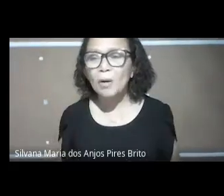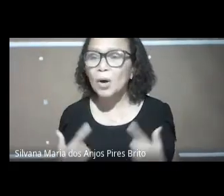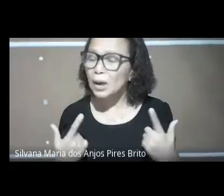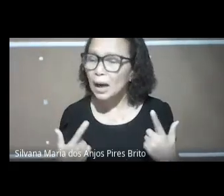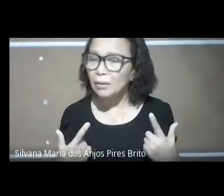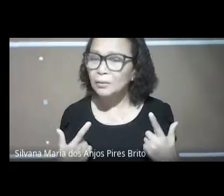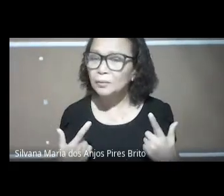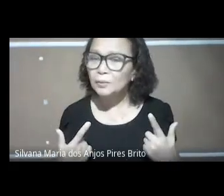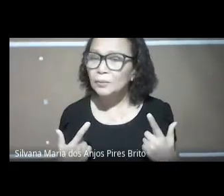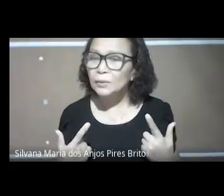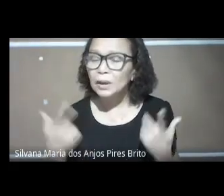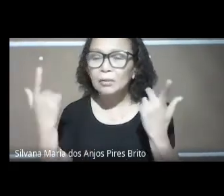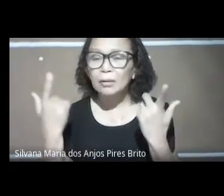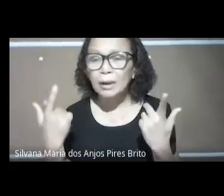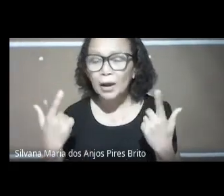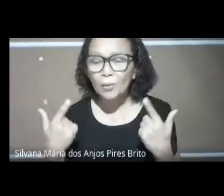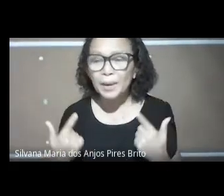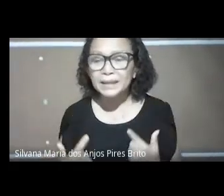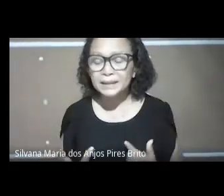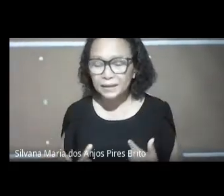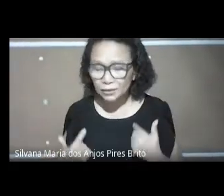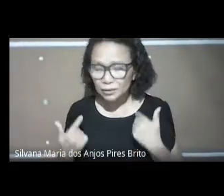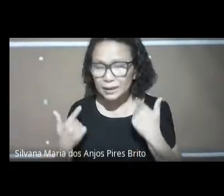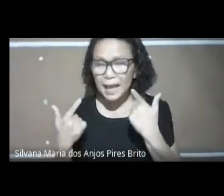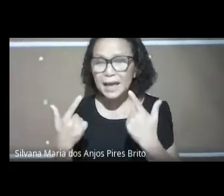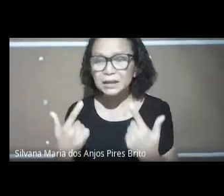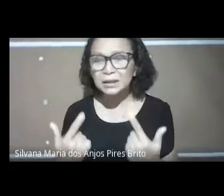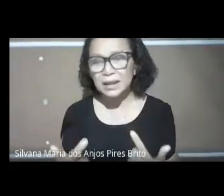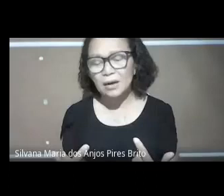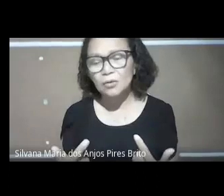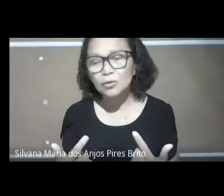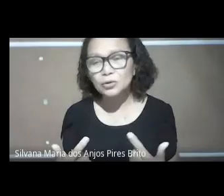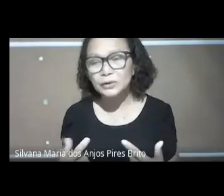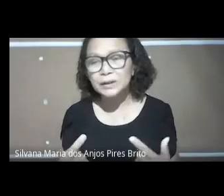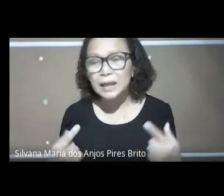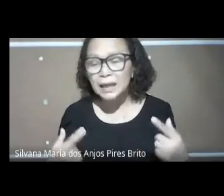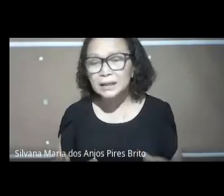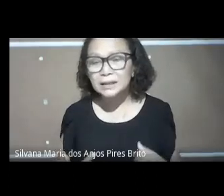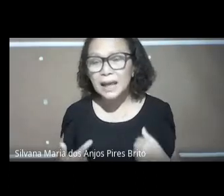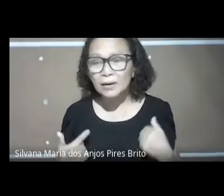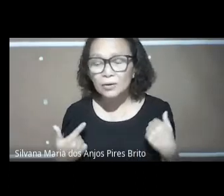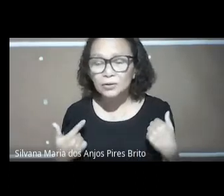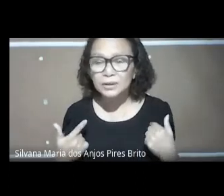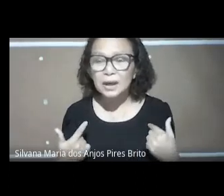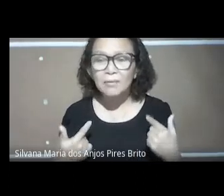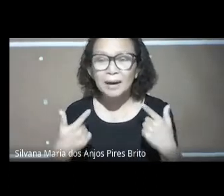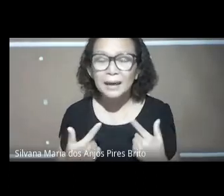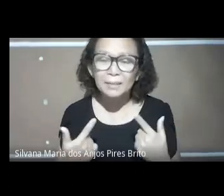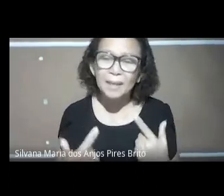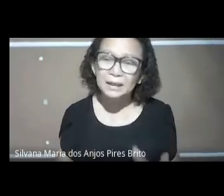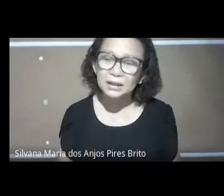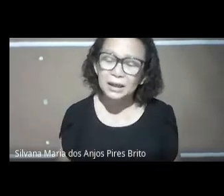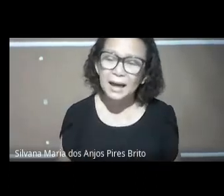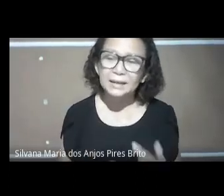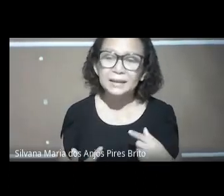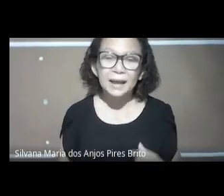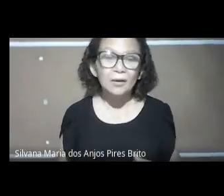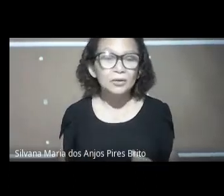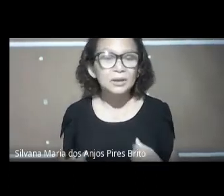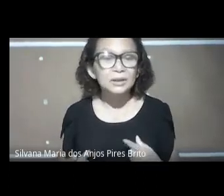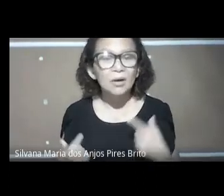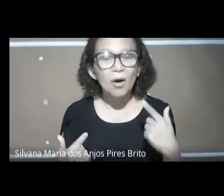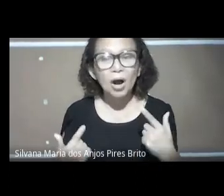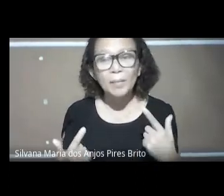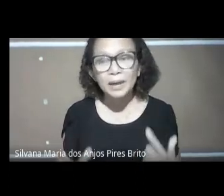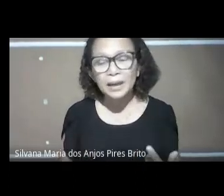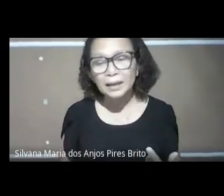e corporal. Então, eu preciso destes recursos. Esses recursos são gramaticais, esses